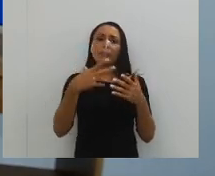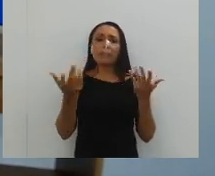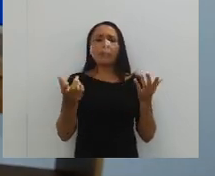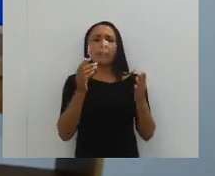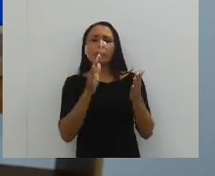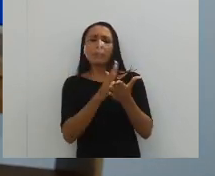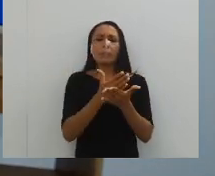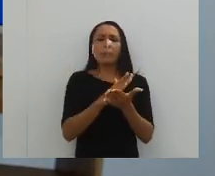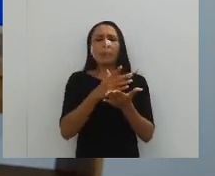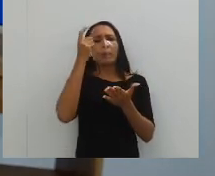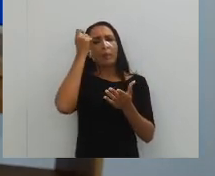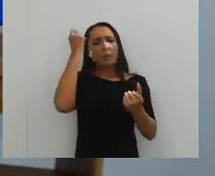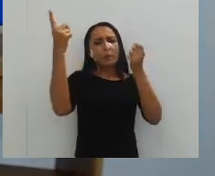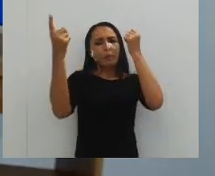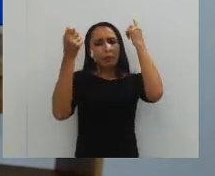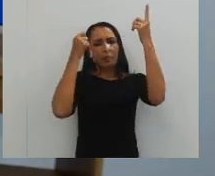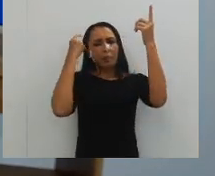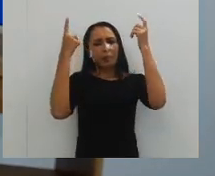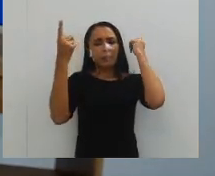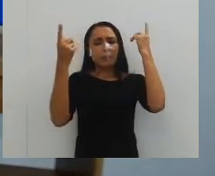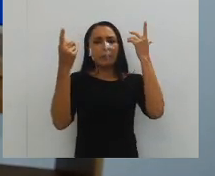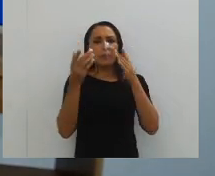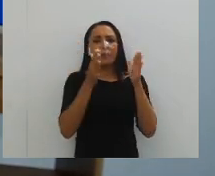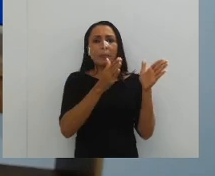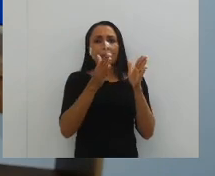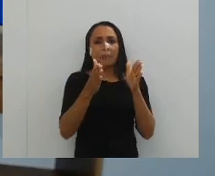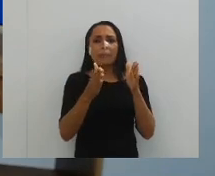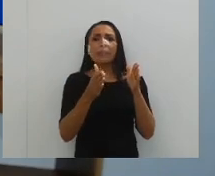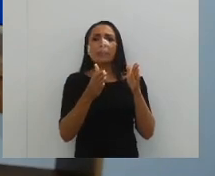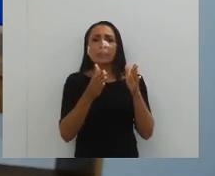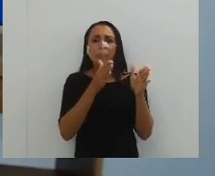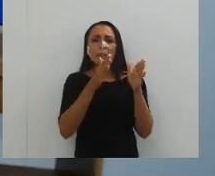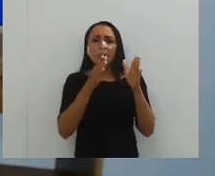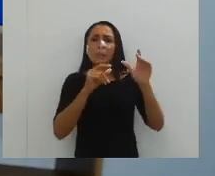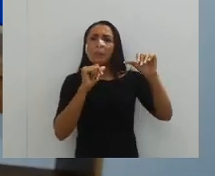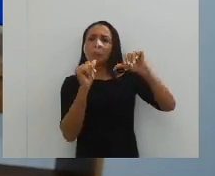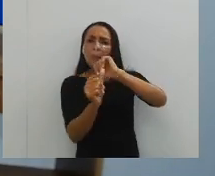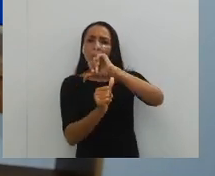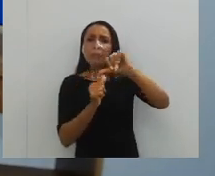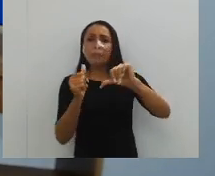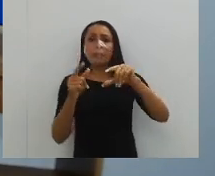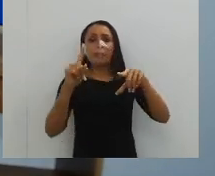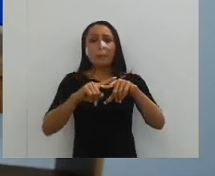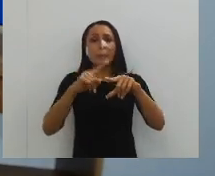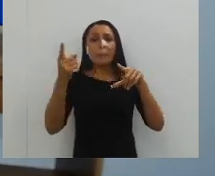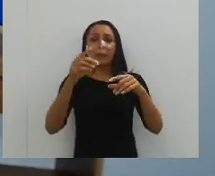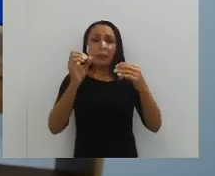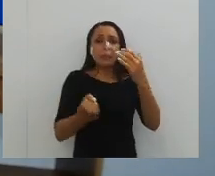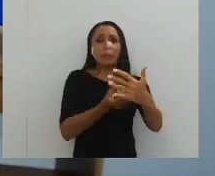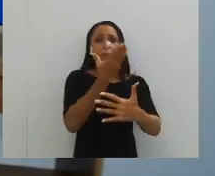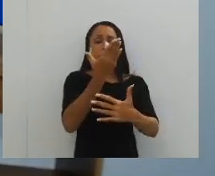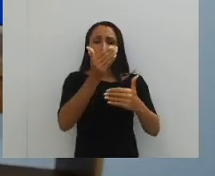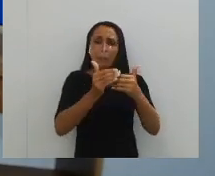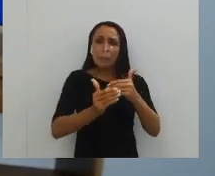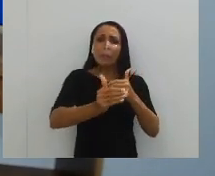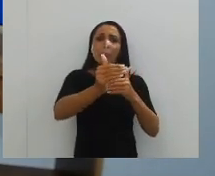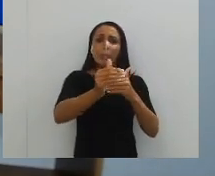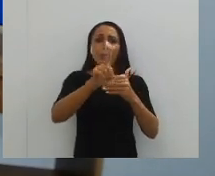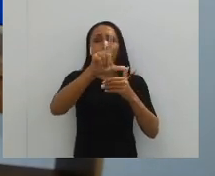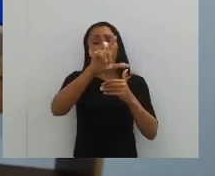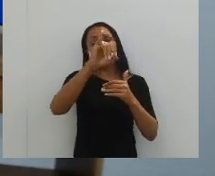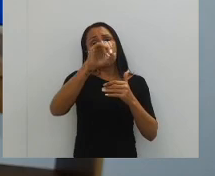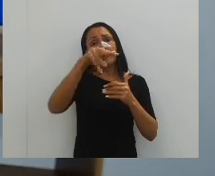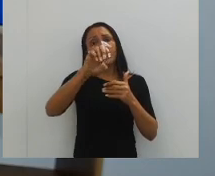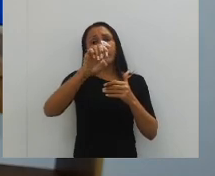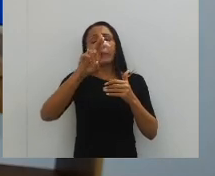ideias já tenham passado por algumas reformulações, mas foi ele que fez tudo, tá? Foi ele que deu o pontapé inicial. Aí lembrem que a